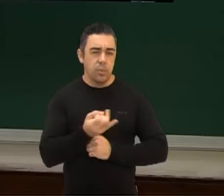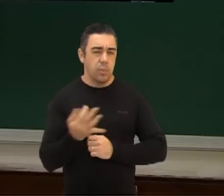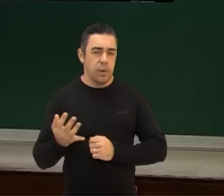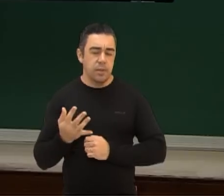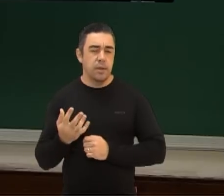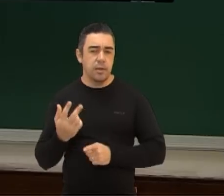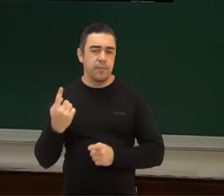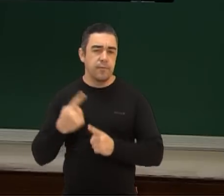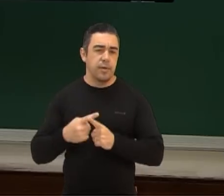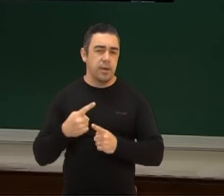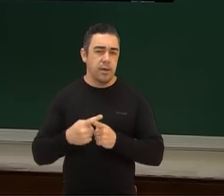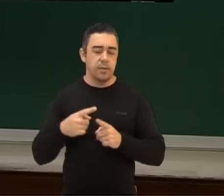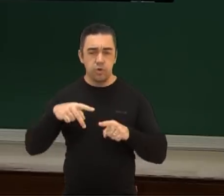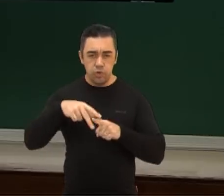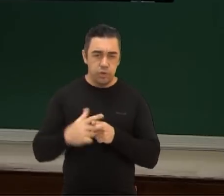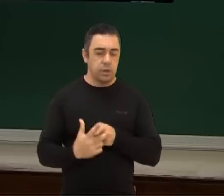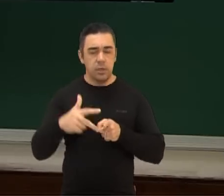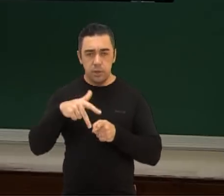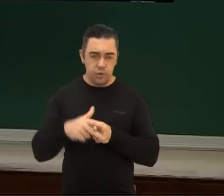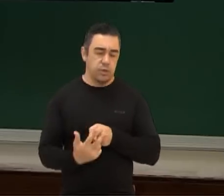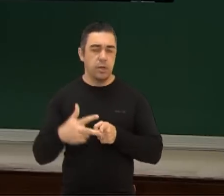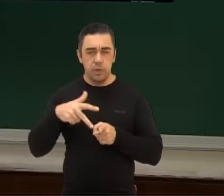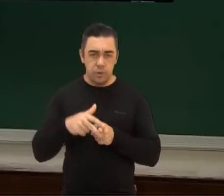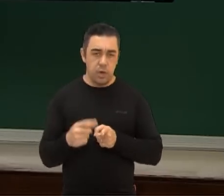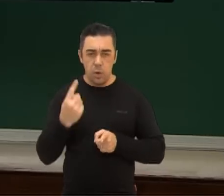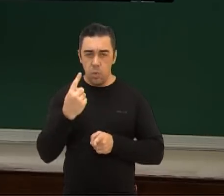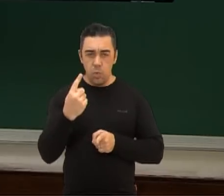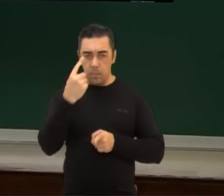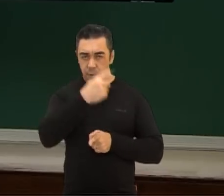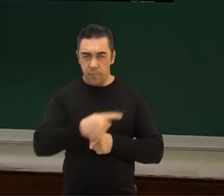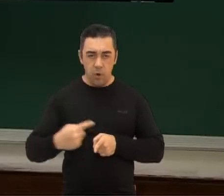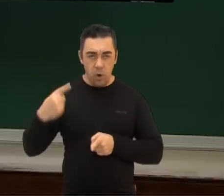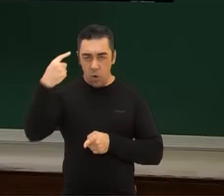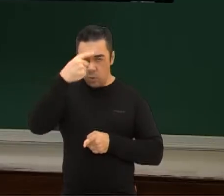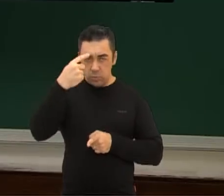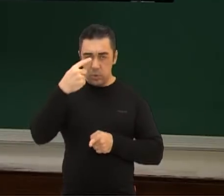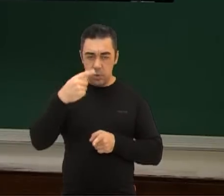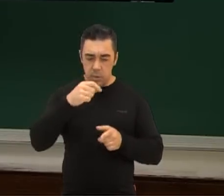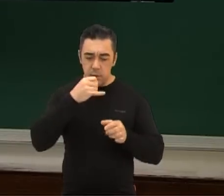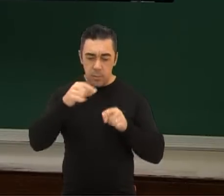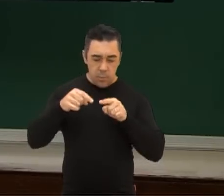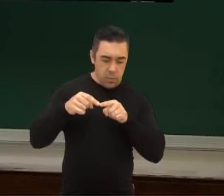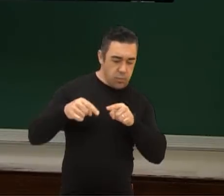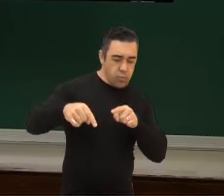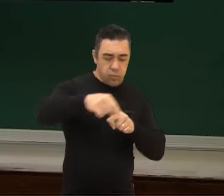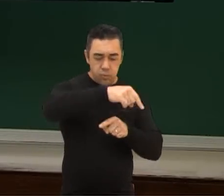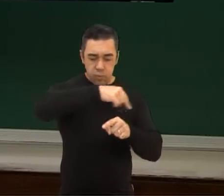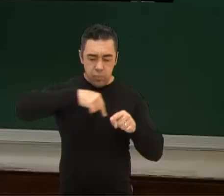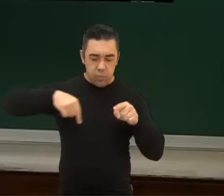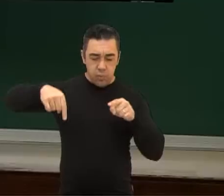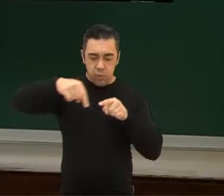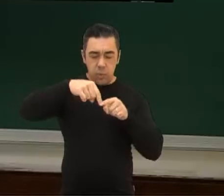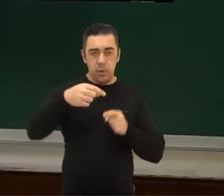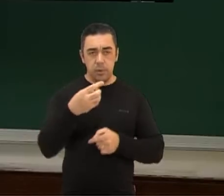quantas vezes ele vai ter que girar para dar uma volta completa? Quanto que é uma volta completa mesmo?